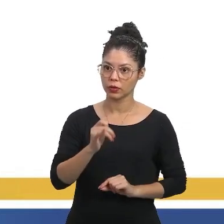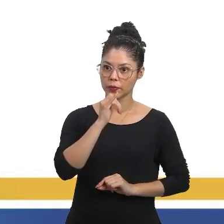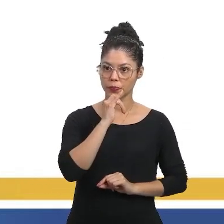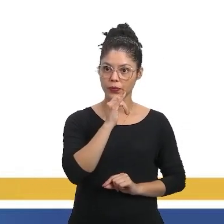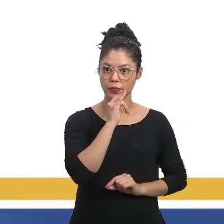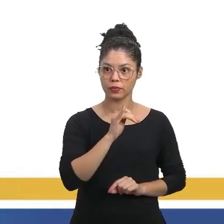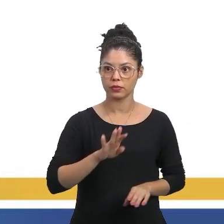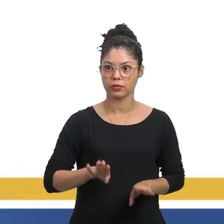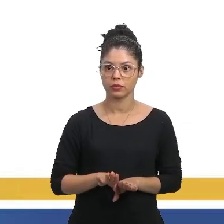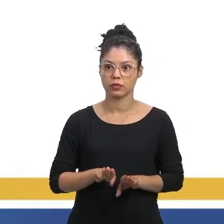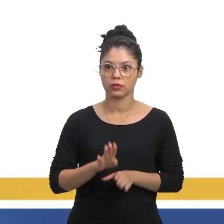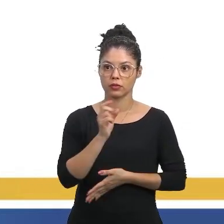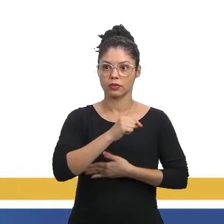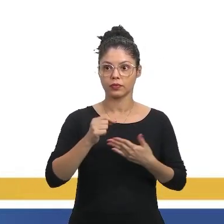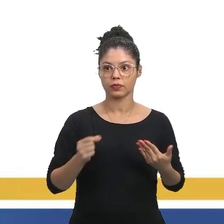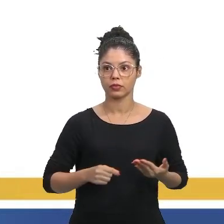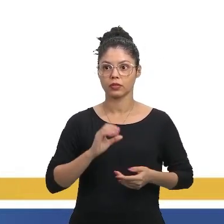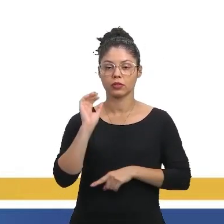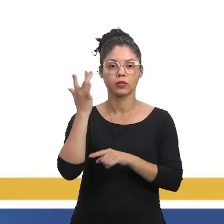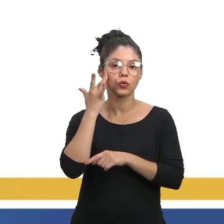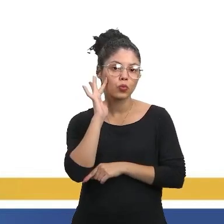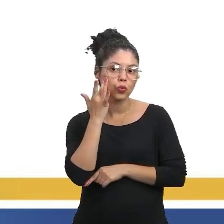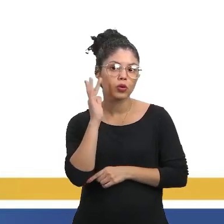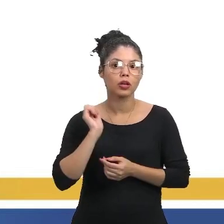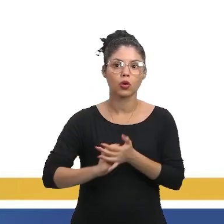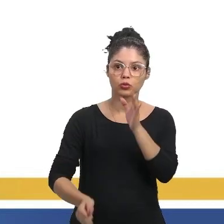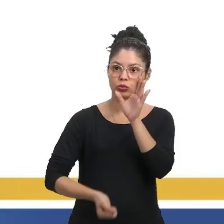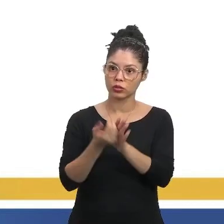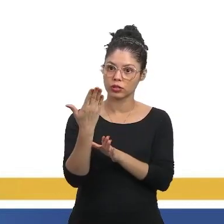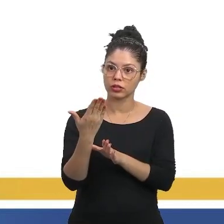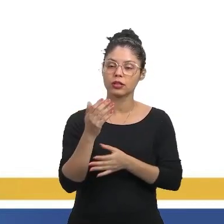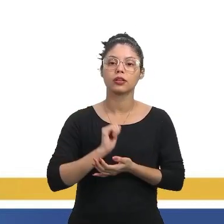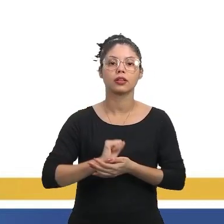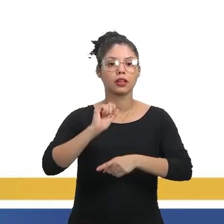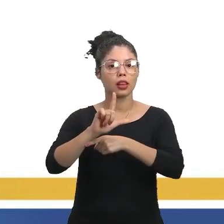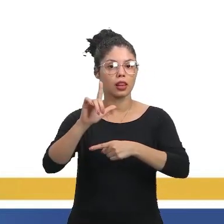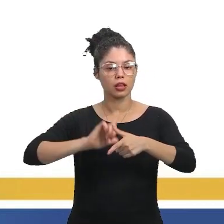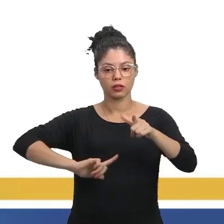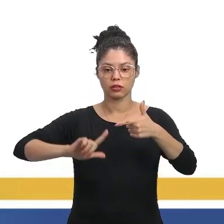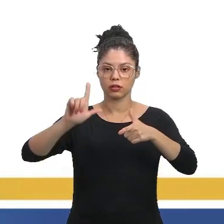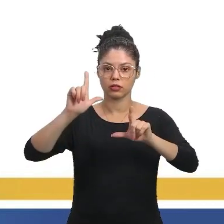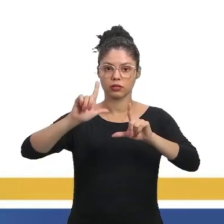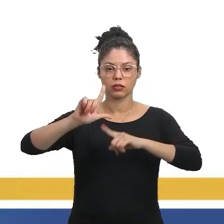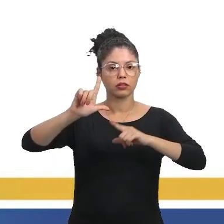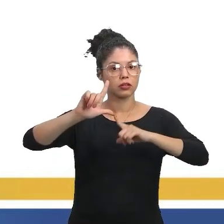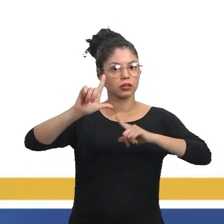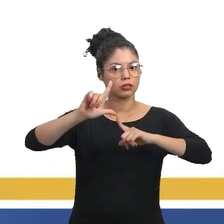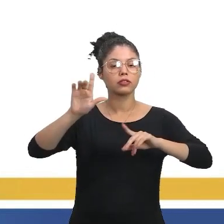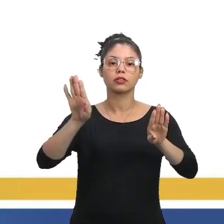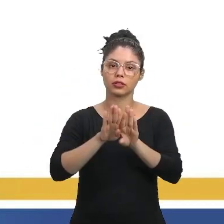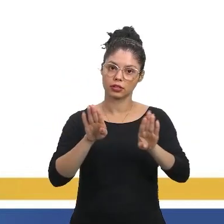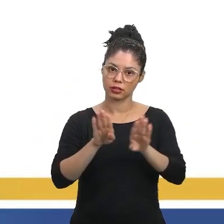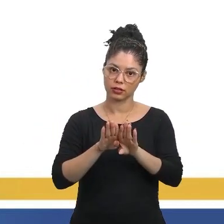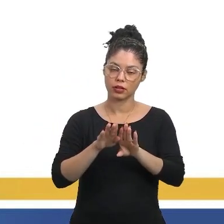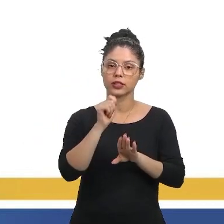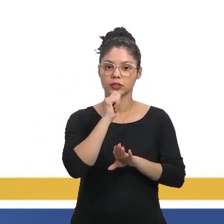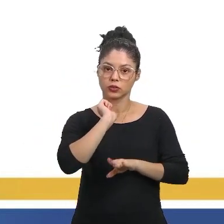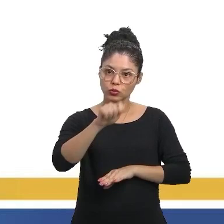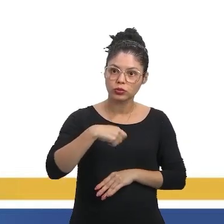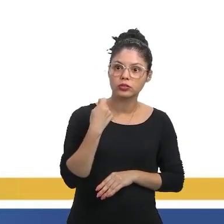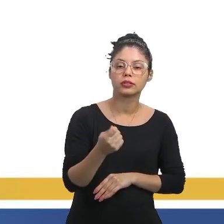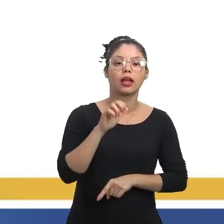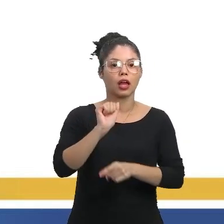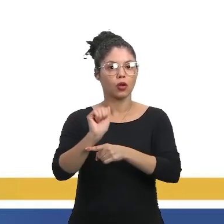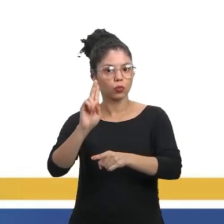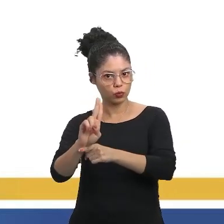exemplo, o elemento ouro. A origem dele é do latim, que significa aurum, e o símbolo é